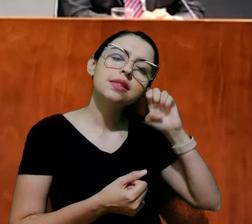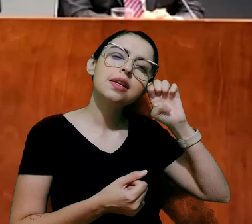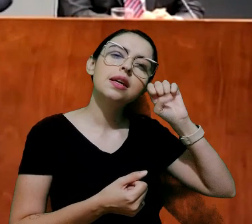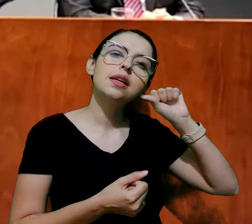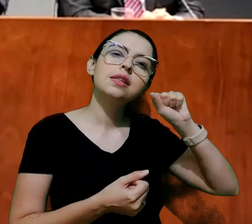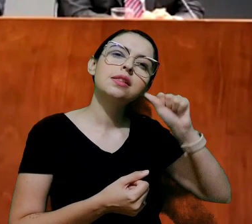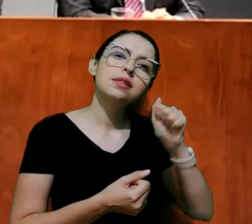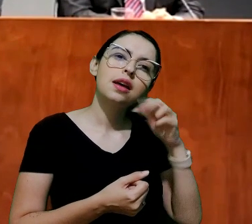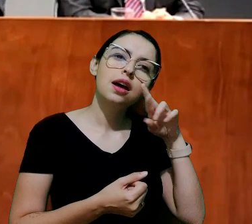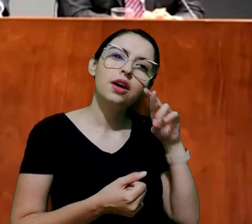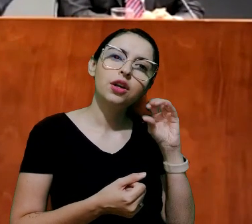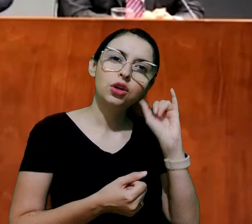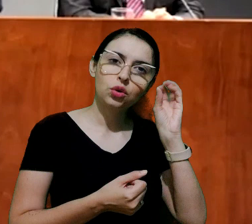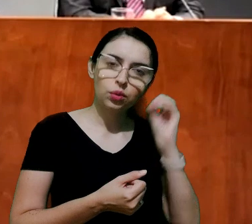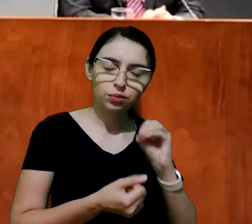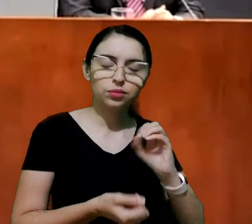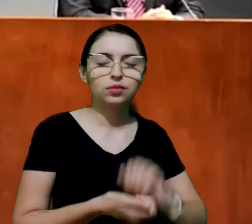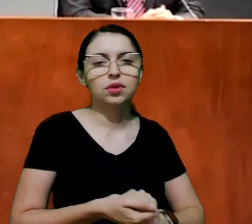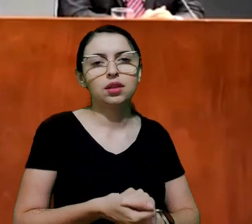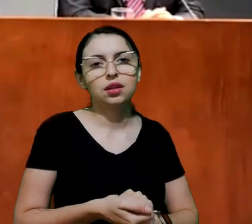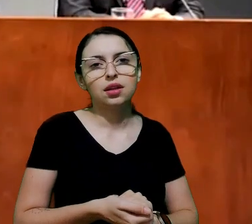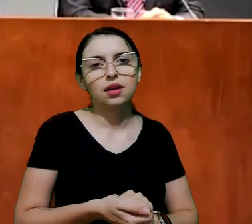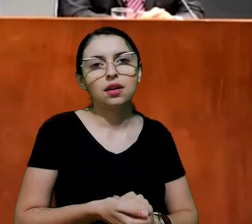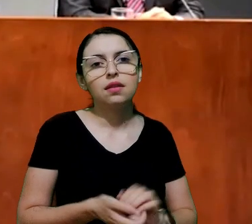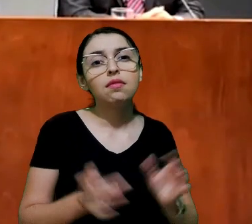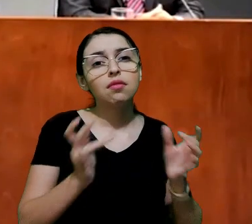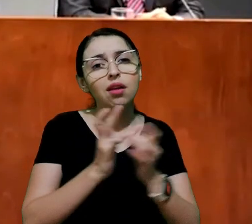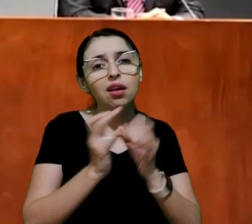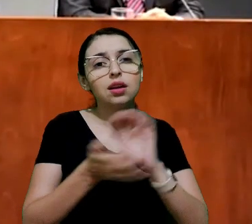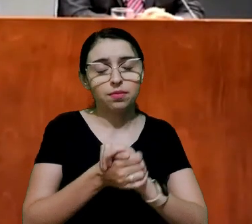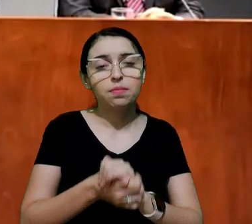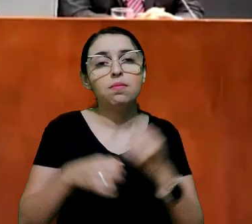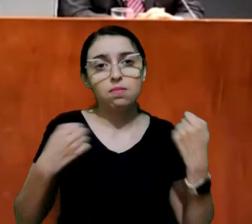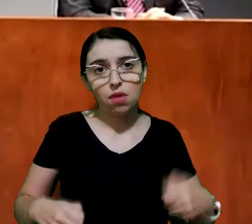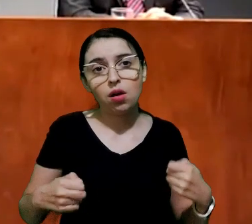herdeiro necessário. Então, a questão de, bom,